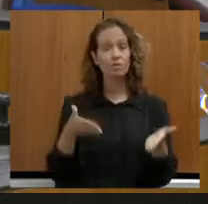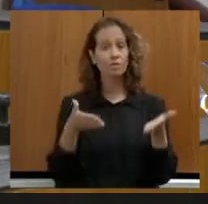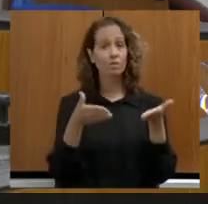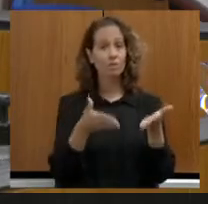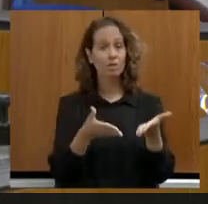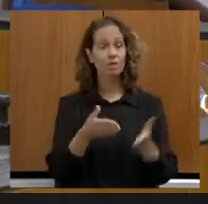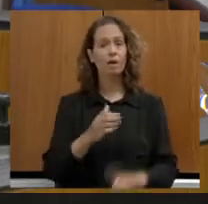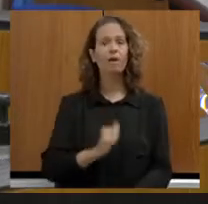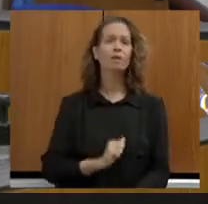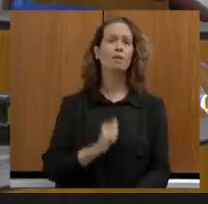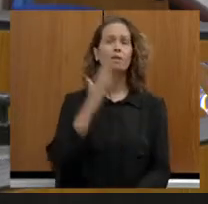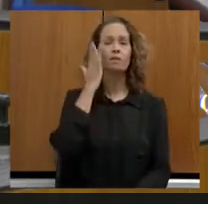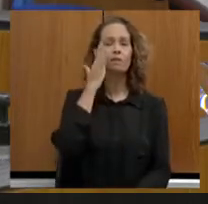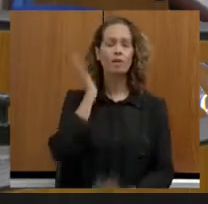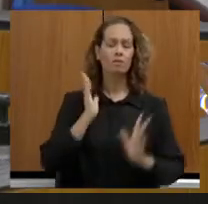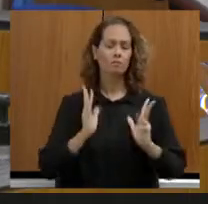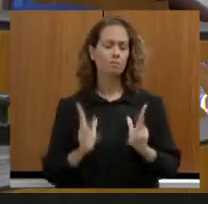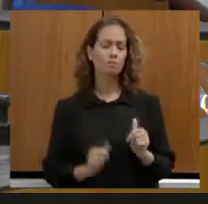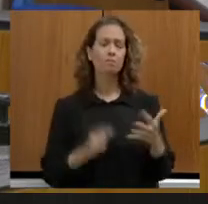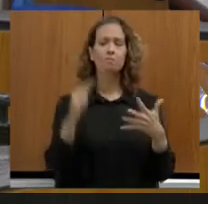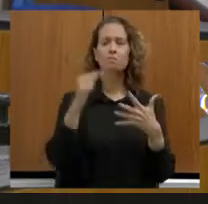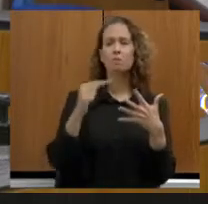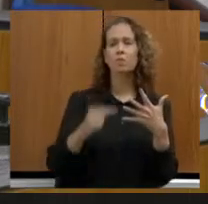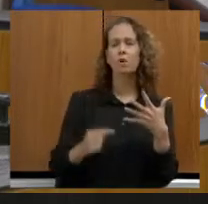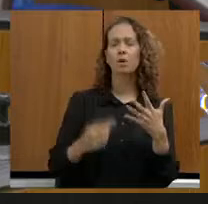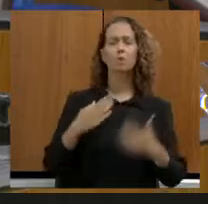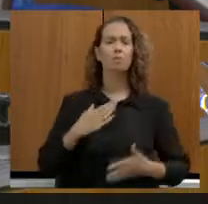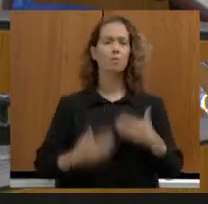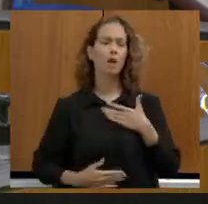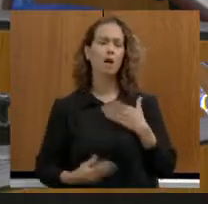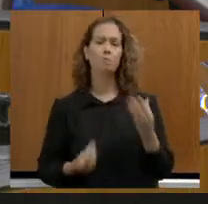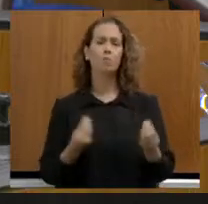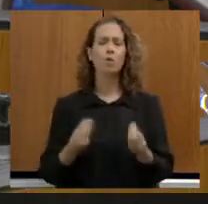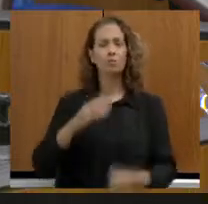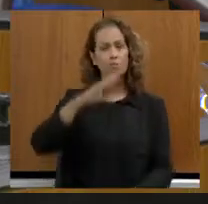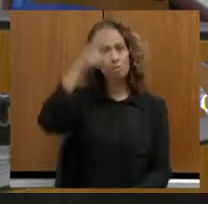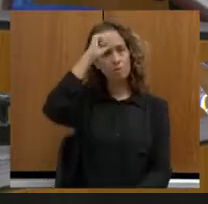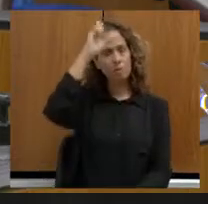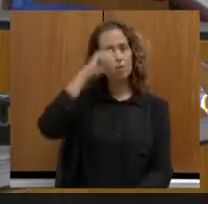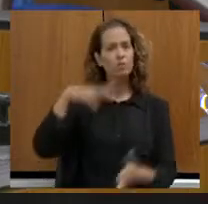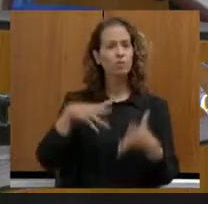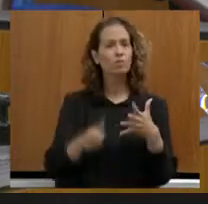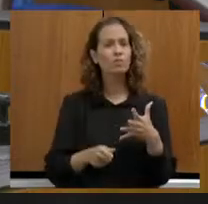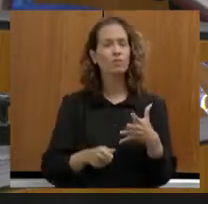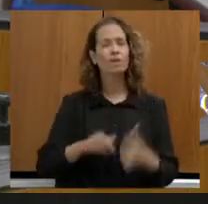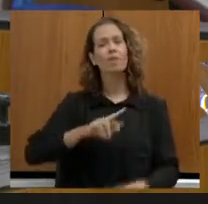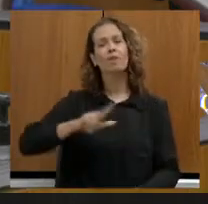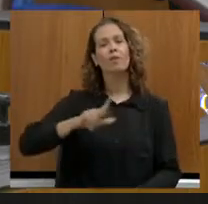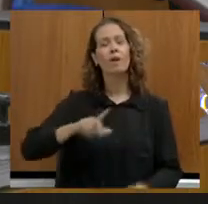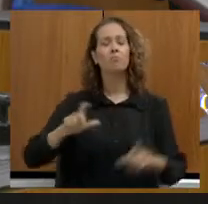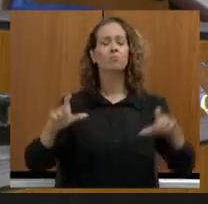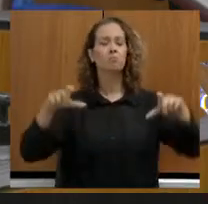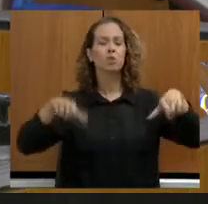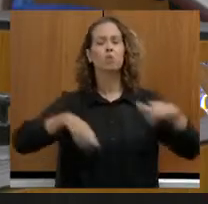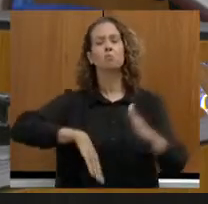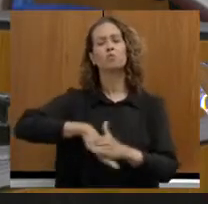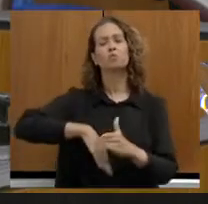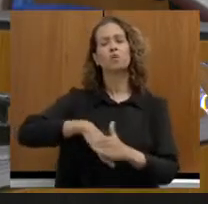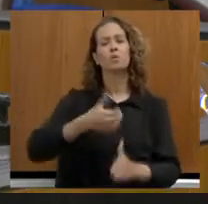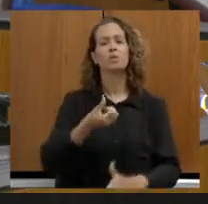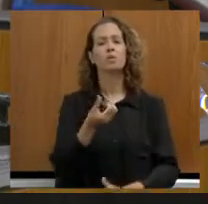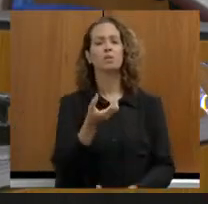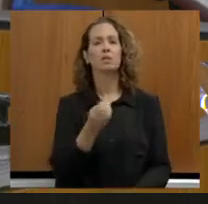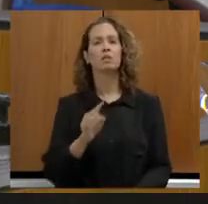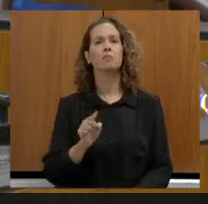noções de higiene corporal de sabe de tudo não é no campo de futebol com 60 mil pessoas